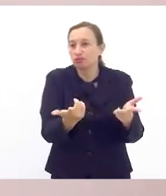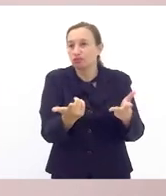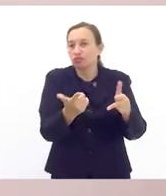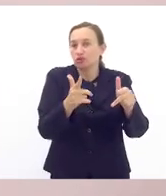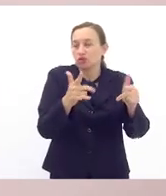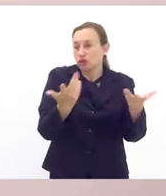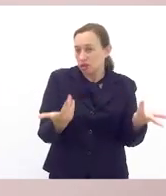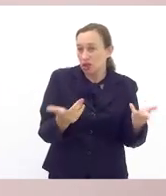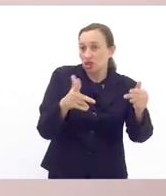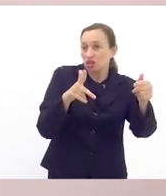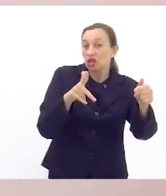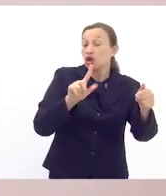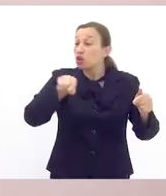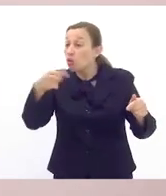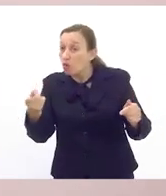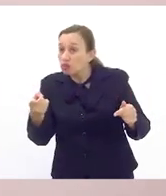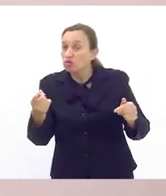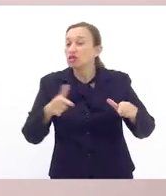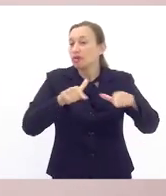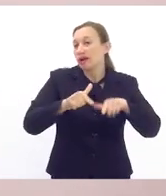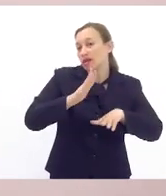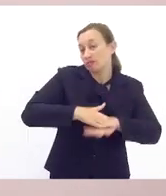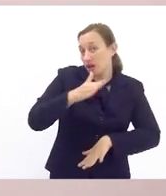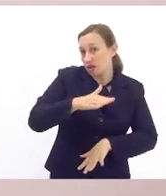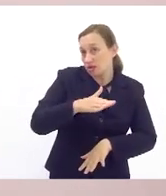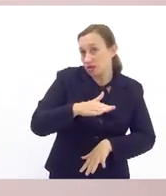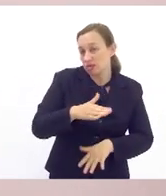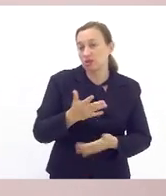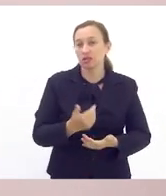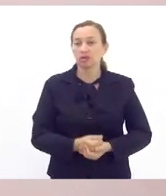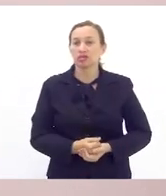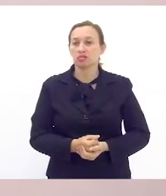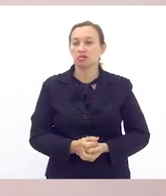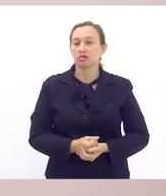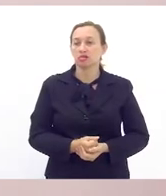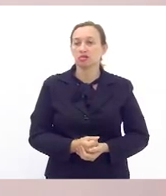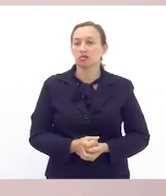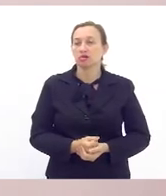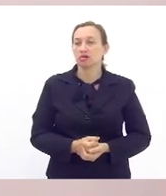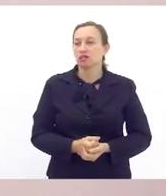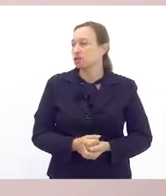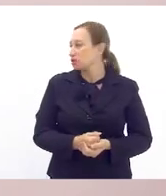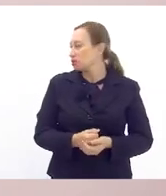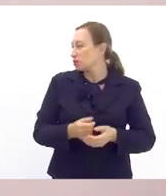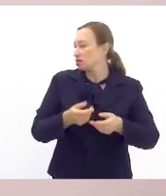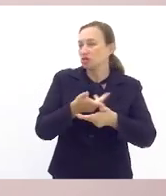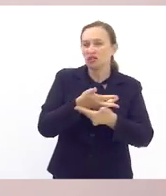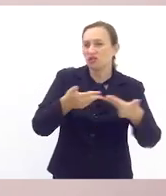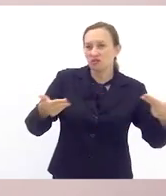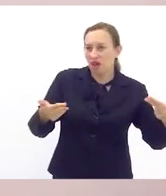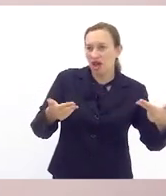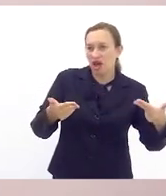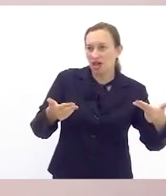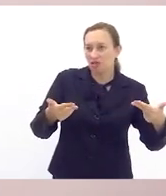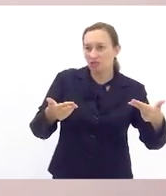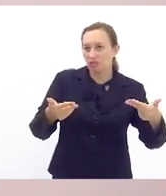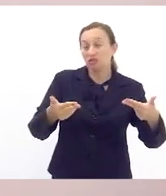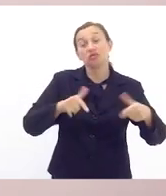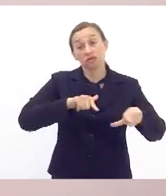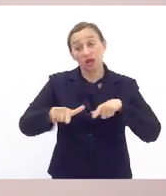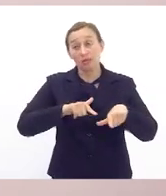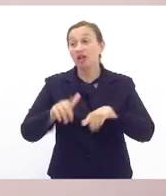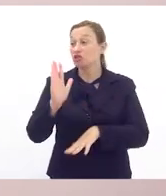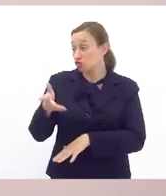e outros serviços a mais tensão de rede nas principais áreas rurais como eu acabei de citar